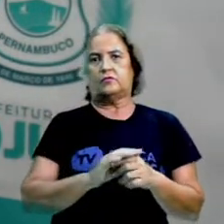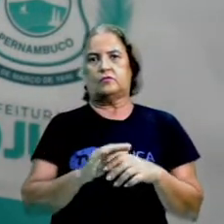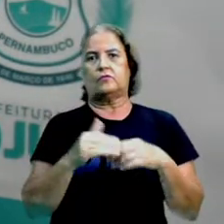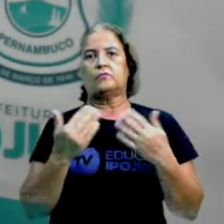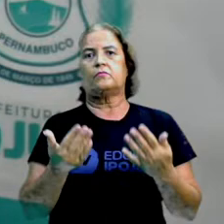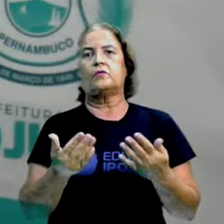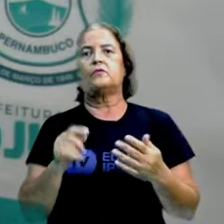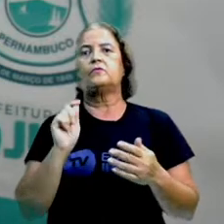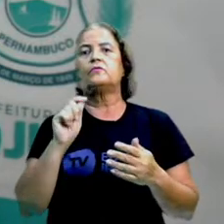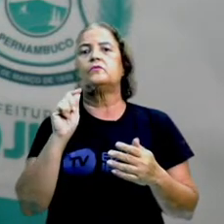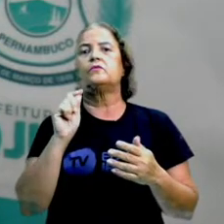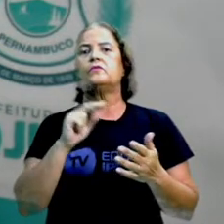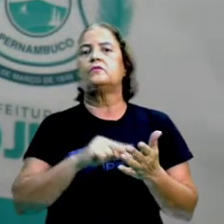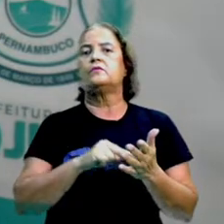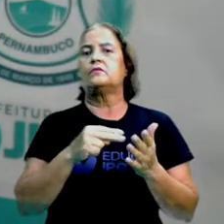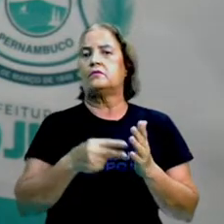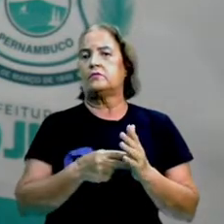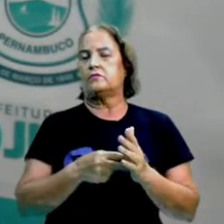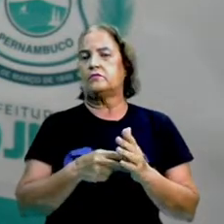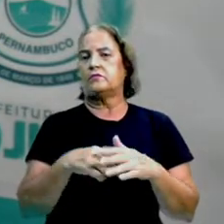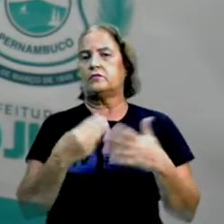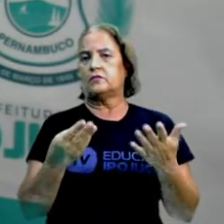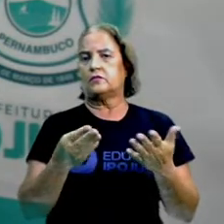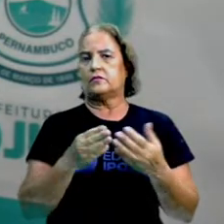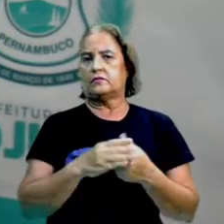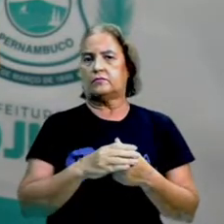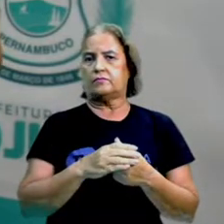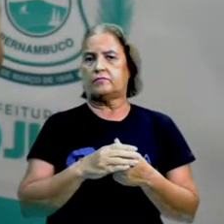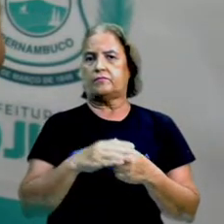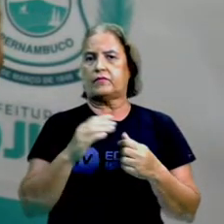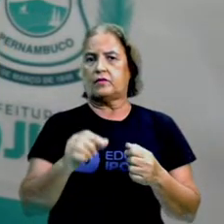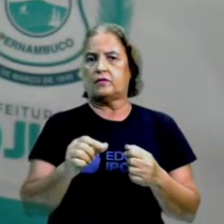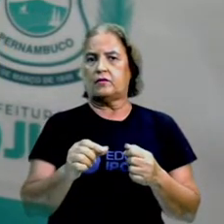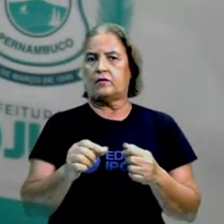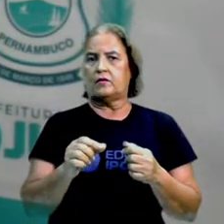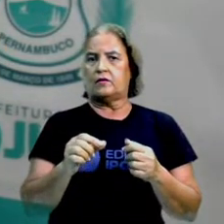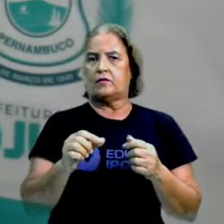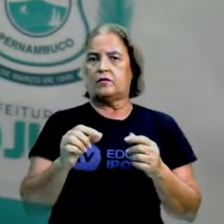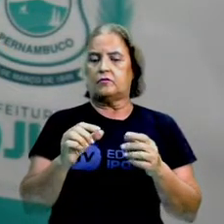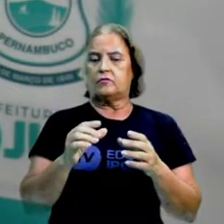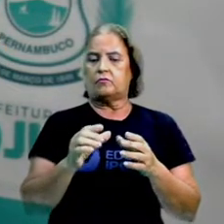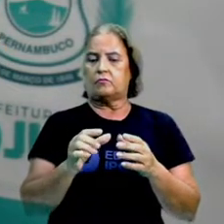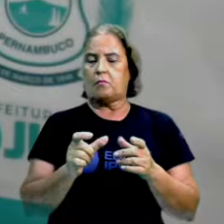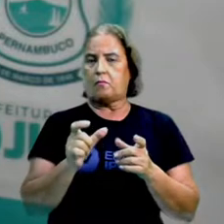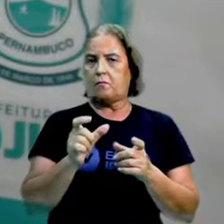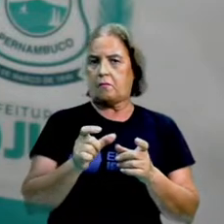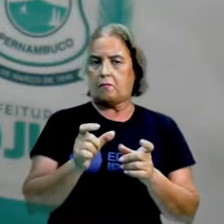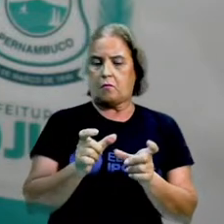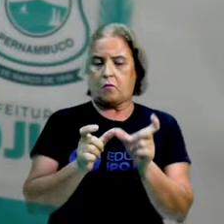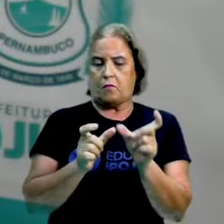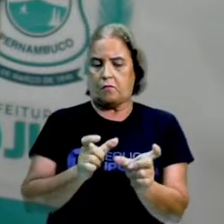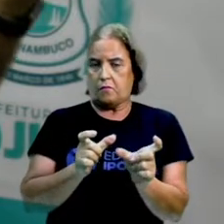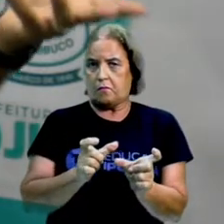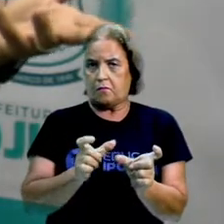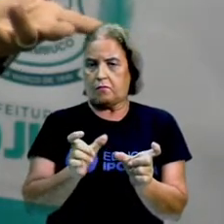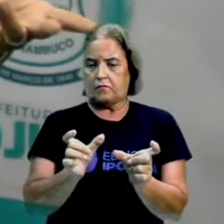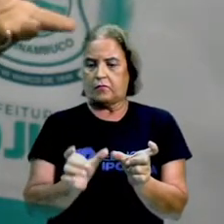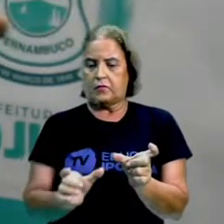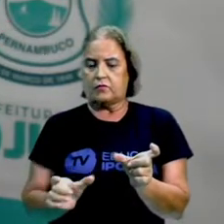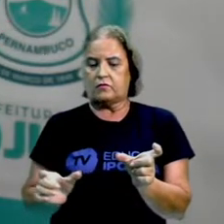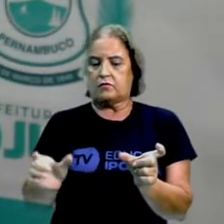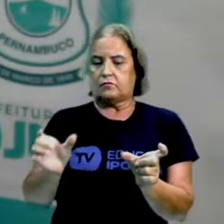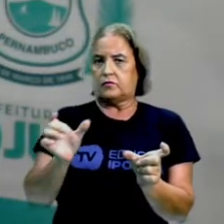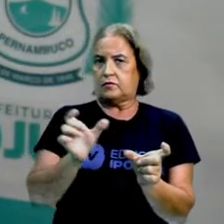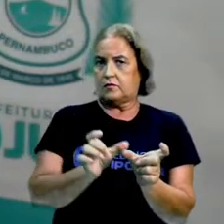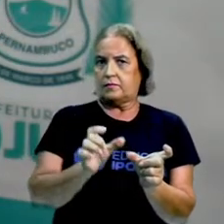um morfema? O que é um afixo, né? São acréscimos que nós fazemos em um radical. Nossa, o que é radical,